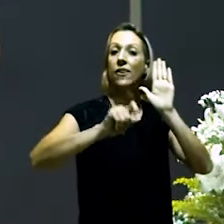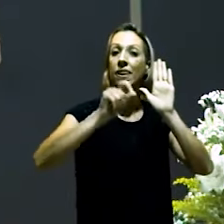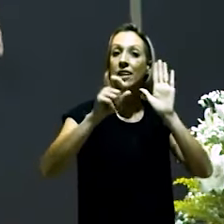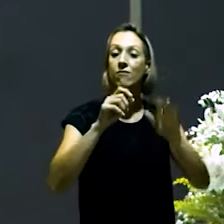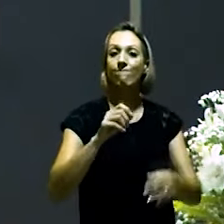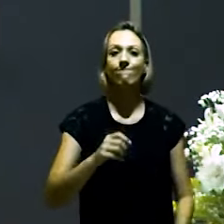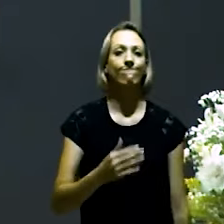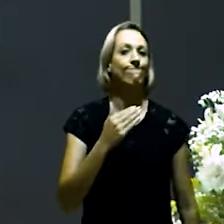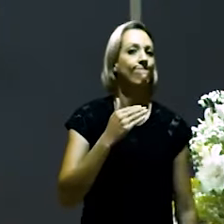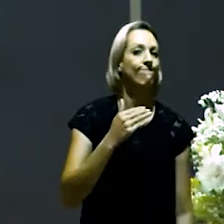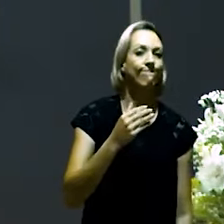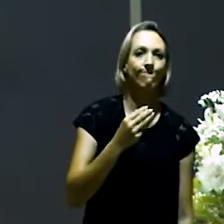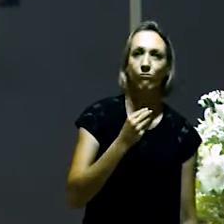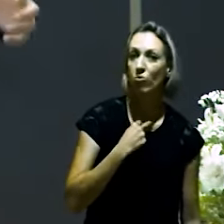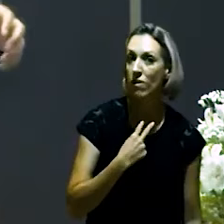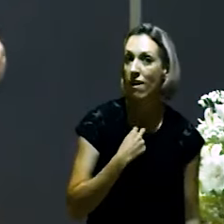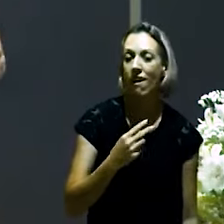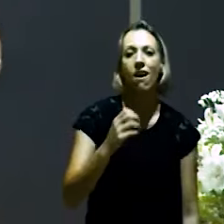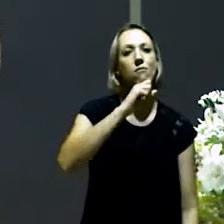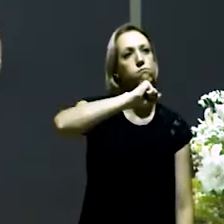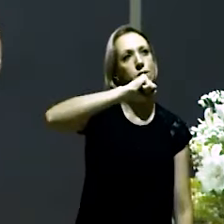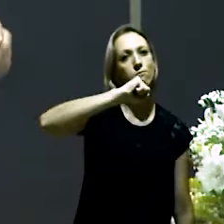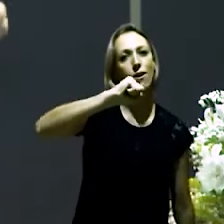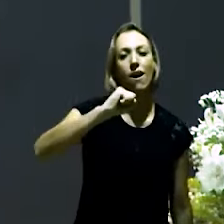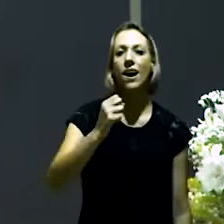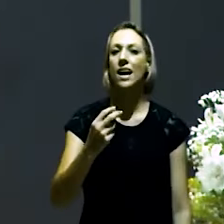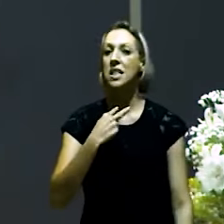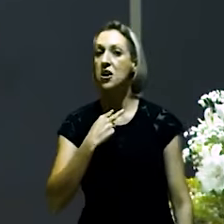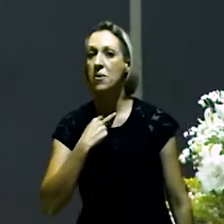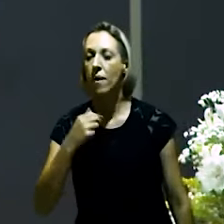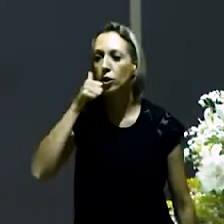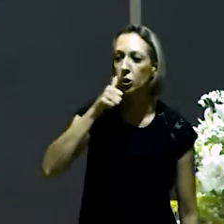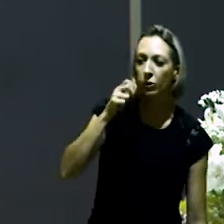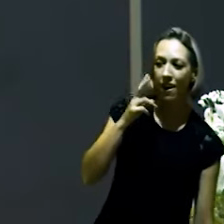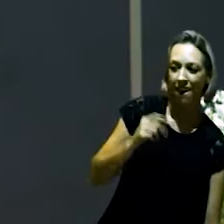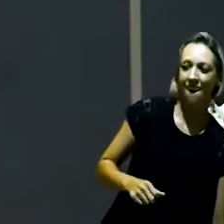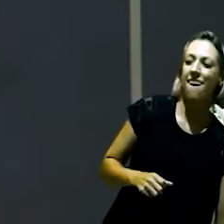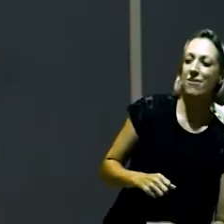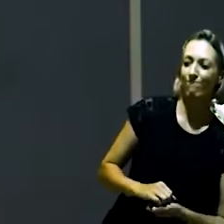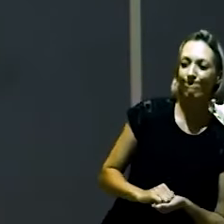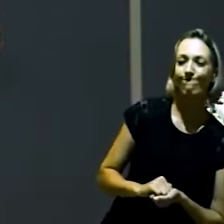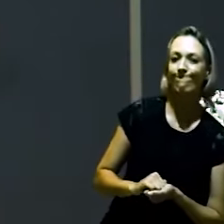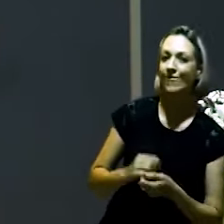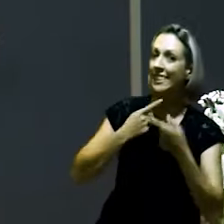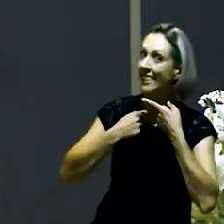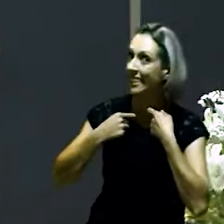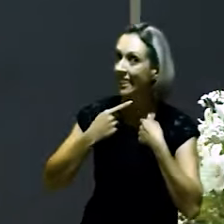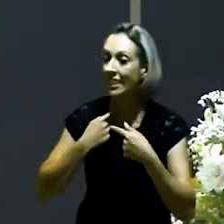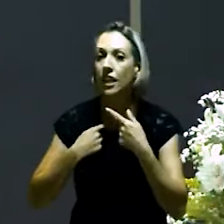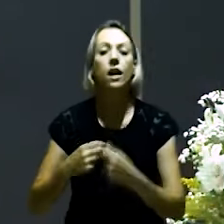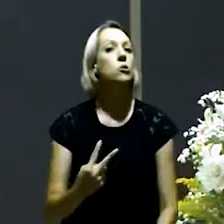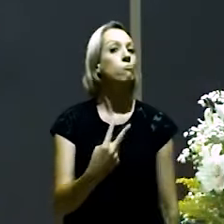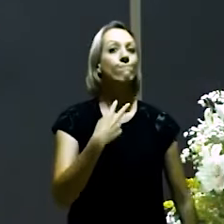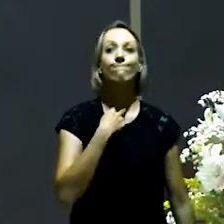não adulterar, está além de mim, eu não posso não cobiçar. Porque o homem se tornou um escravo do pecado. E aí